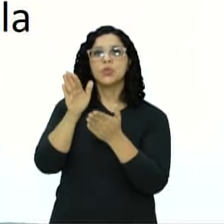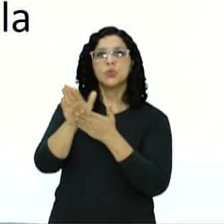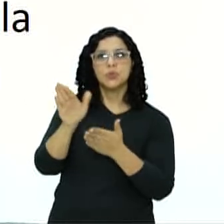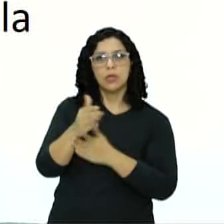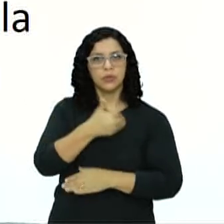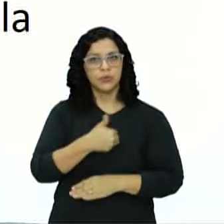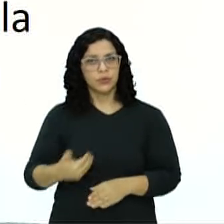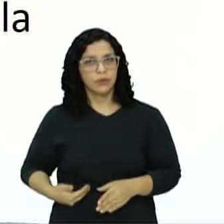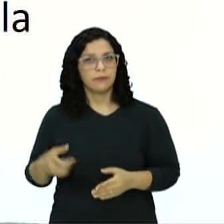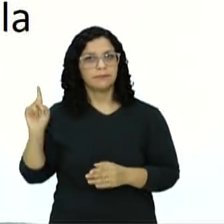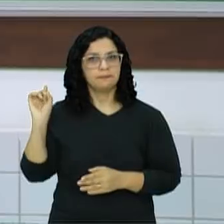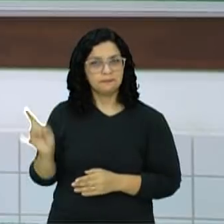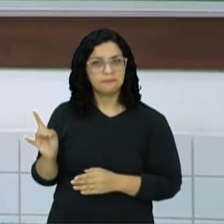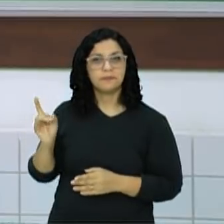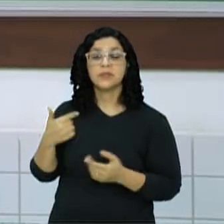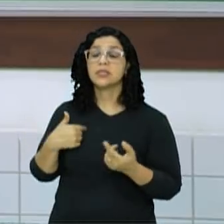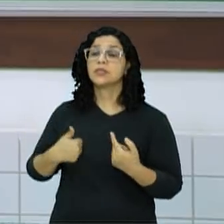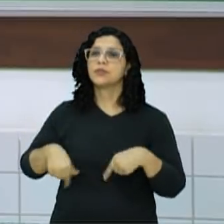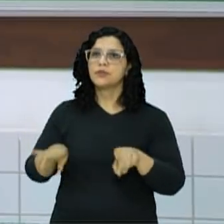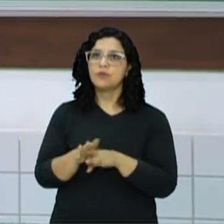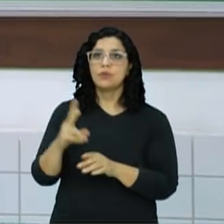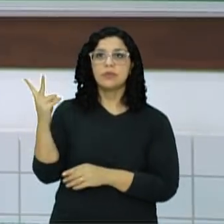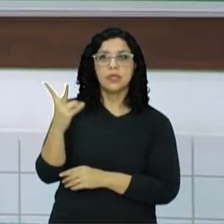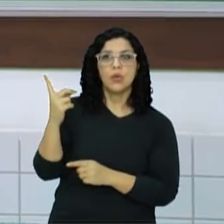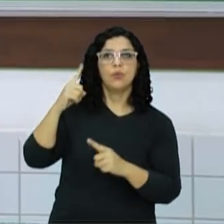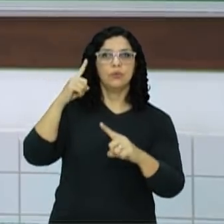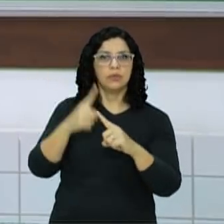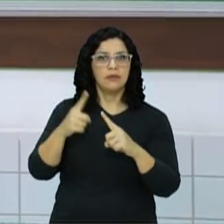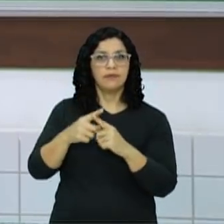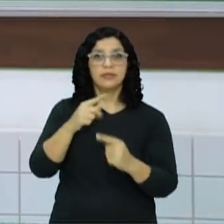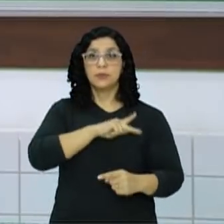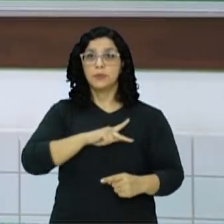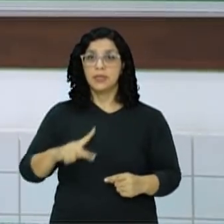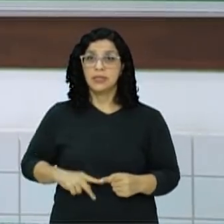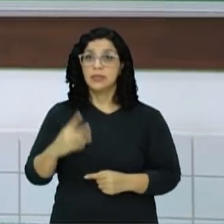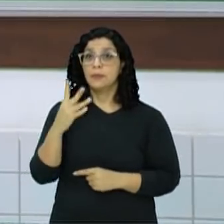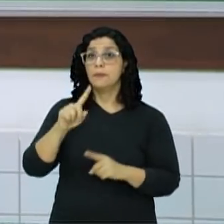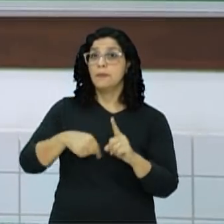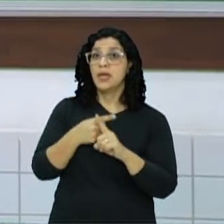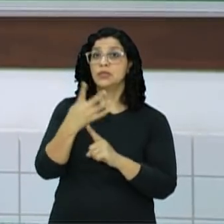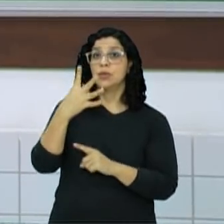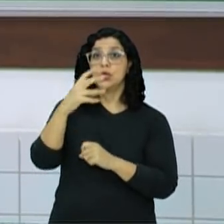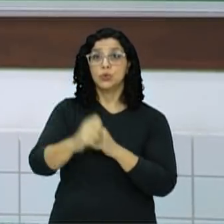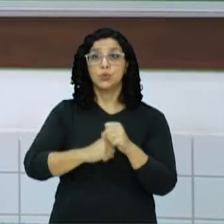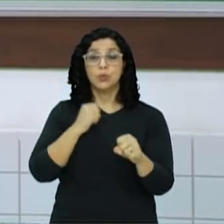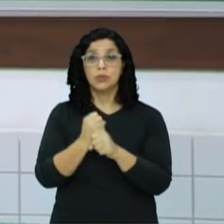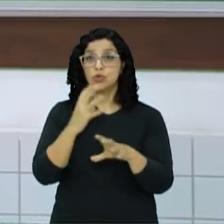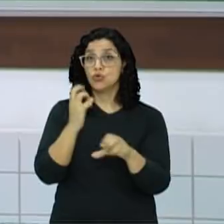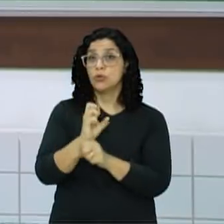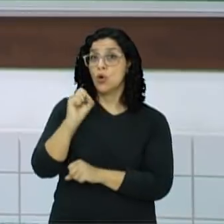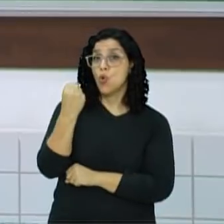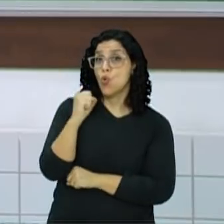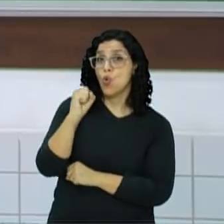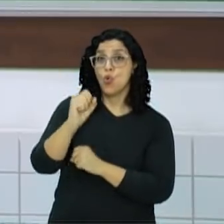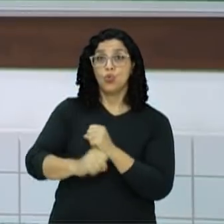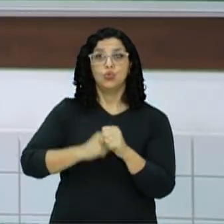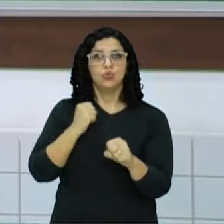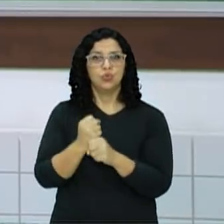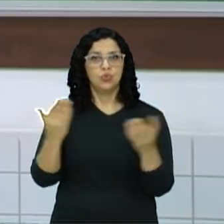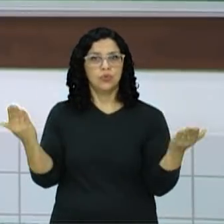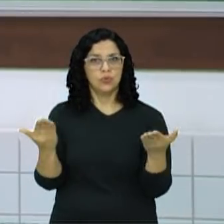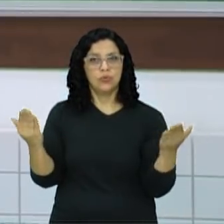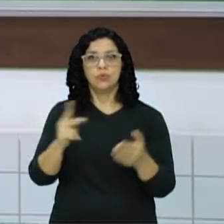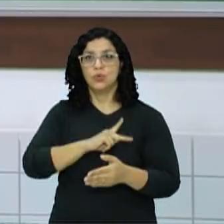gastos públicos. Reeleito para um segundo mandato, mais 4 anos. Era a primeira vez no Brasil que um presidente, então,